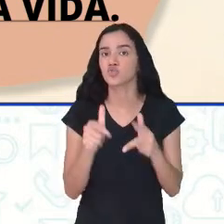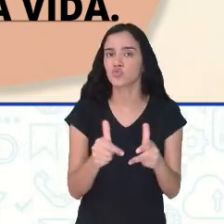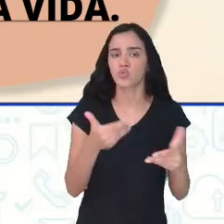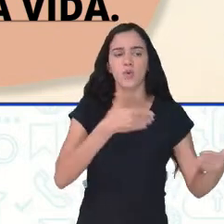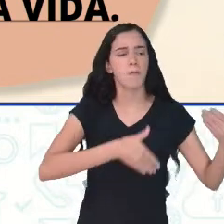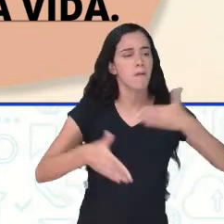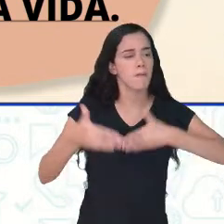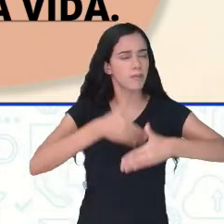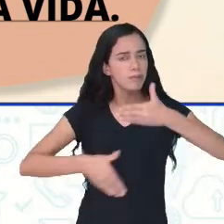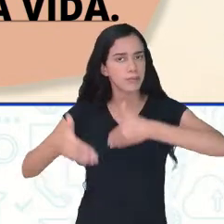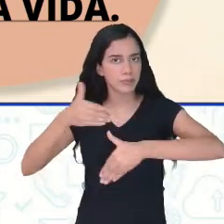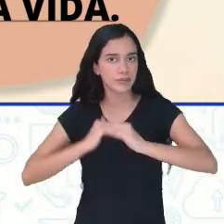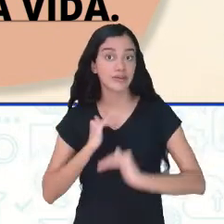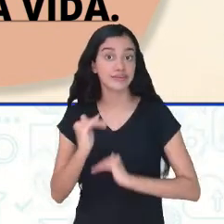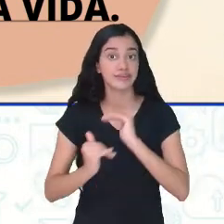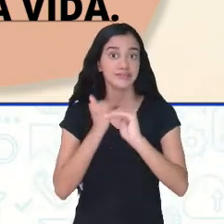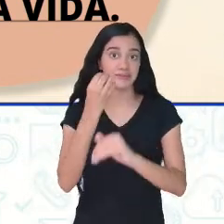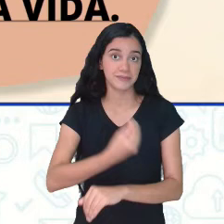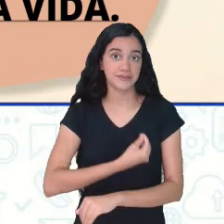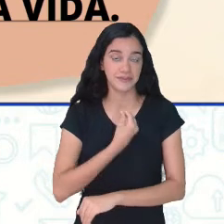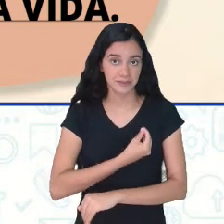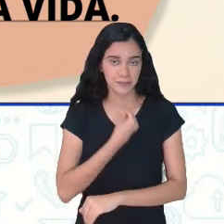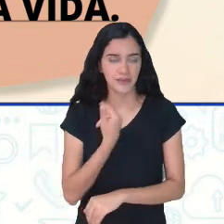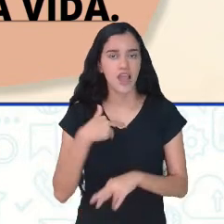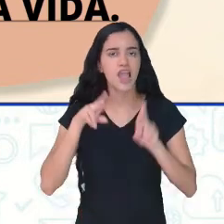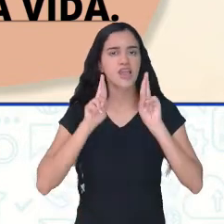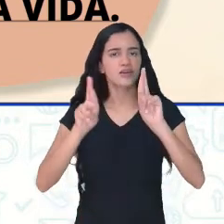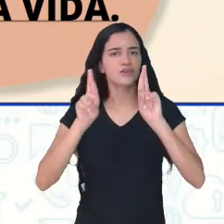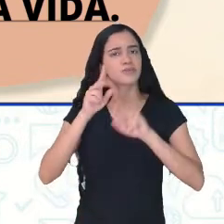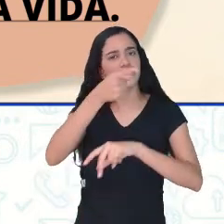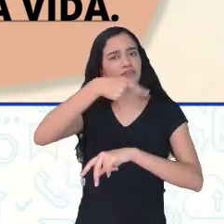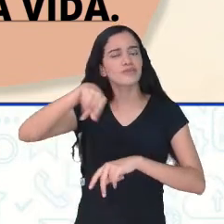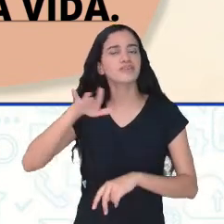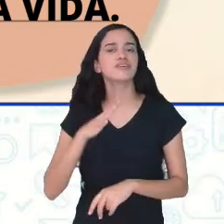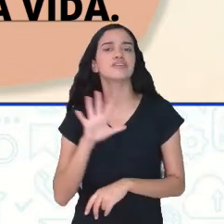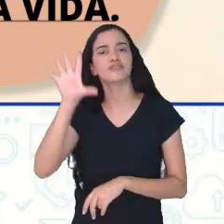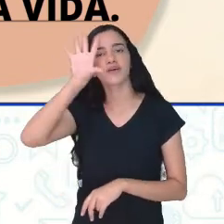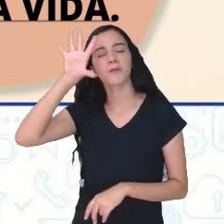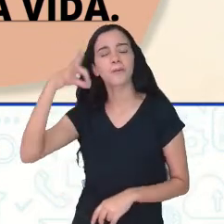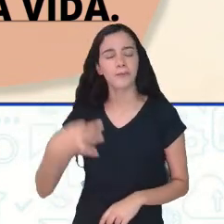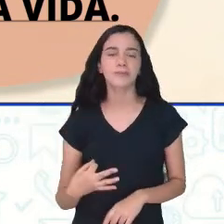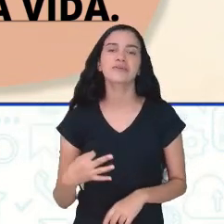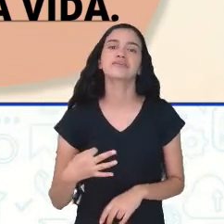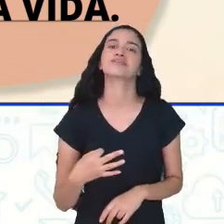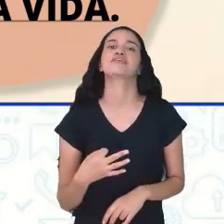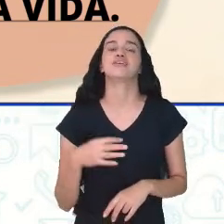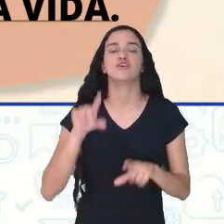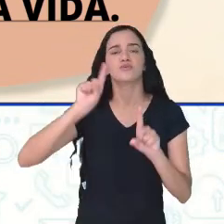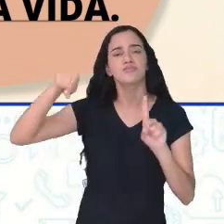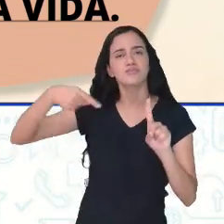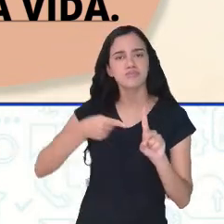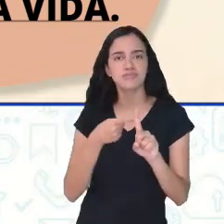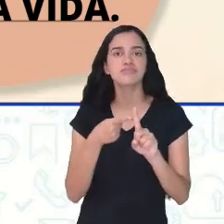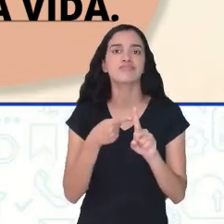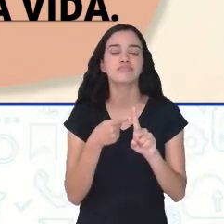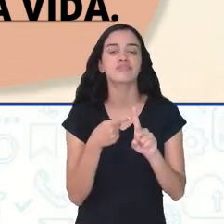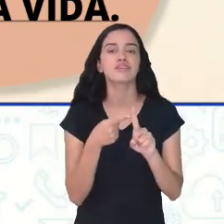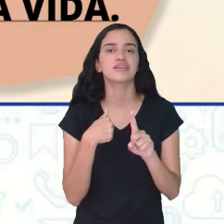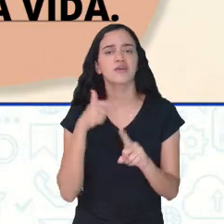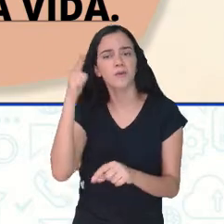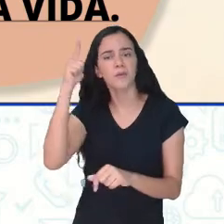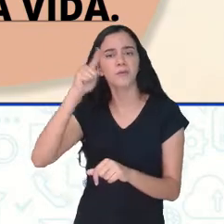para a manutenção e desenvolvimento da vida. Então, eu espero que vocês tenham compreendido, né, esse objetivo, tenham atingido